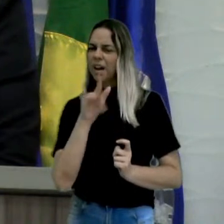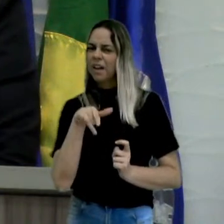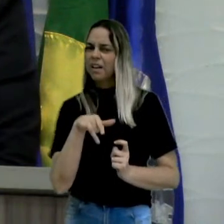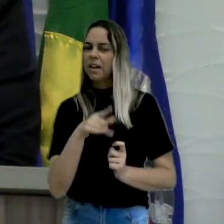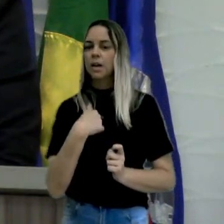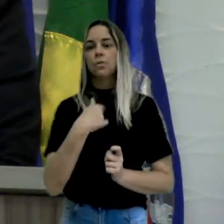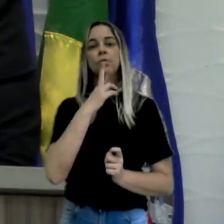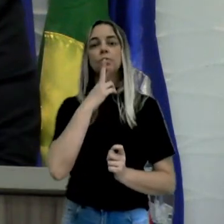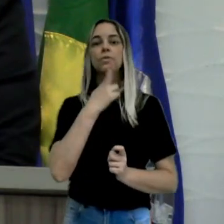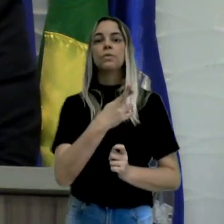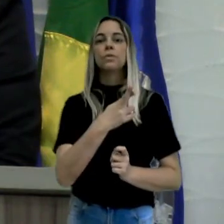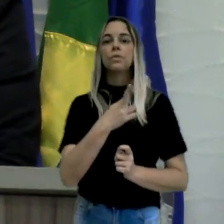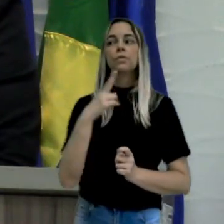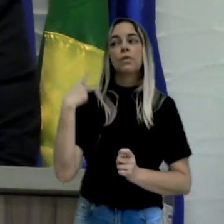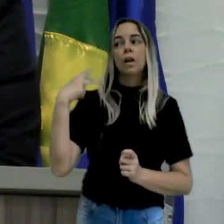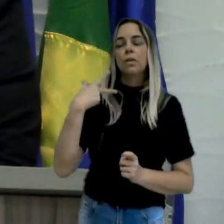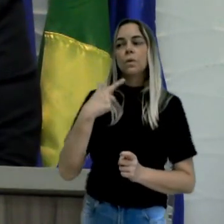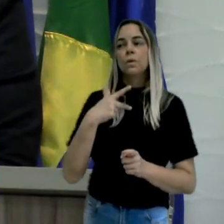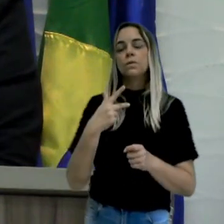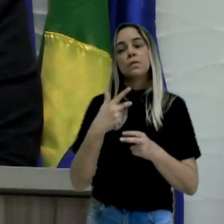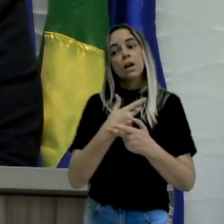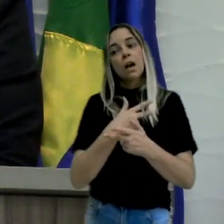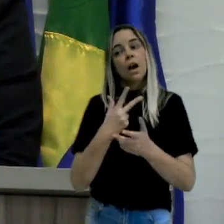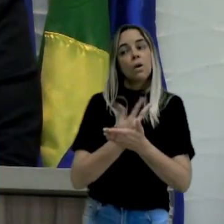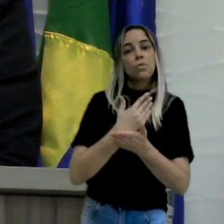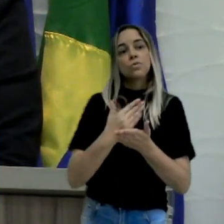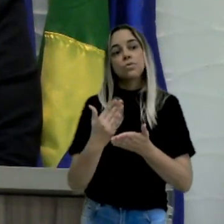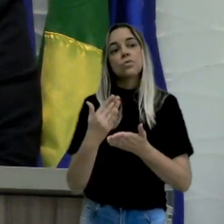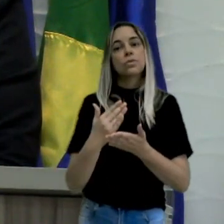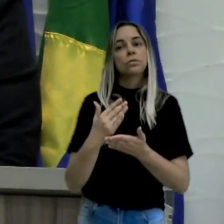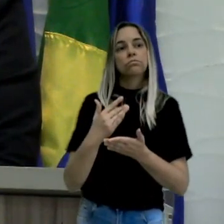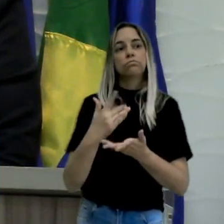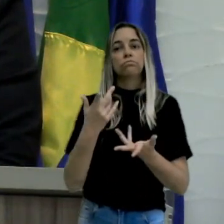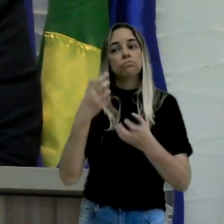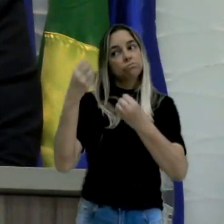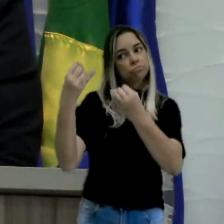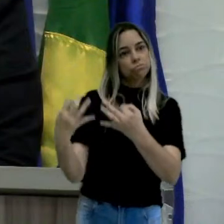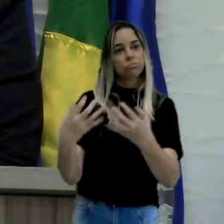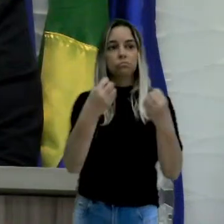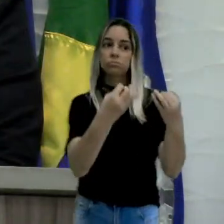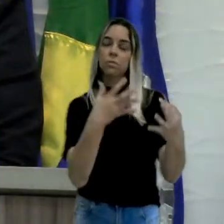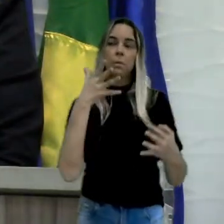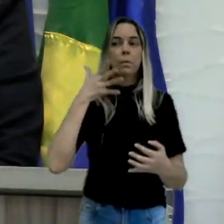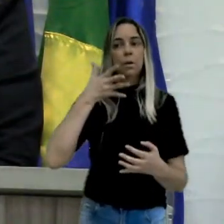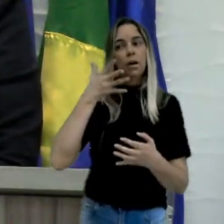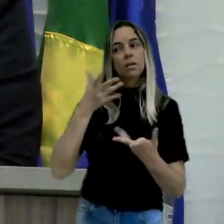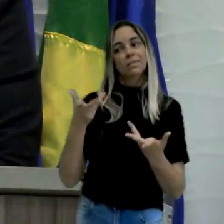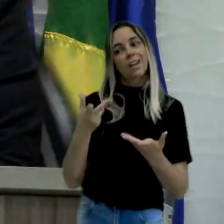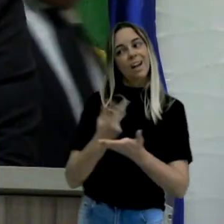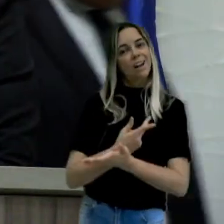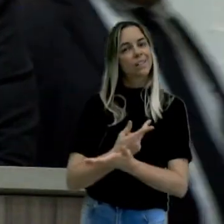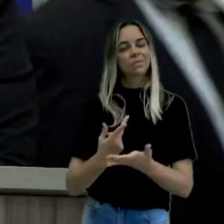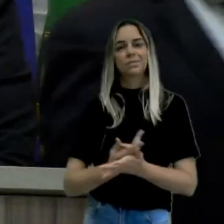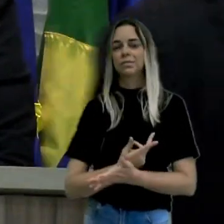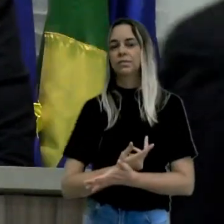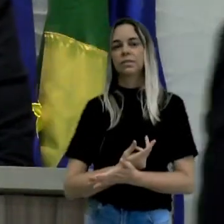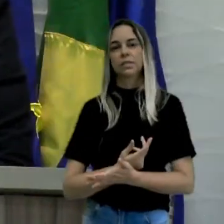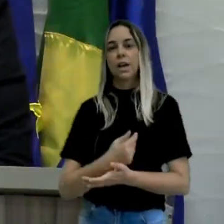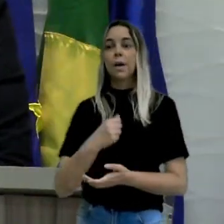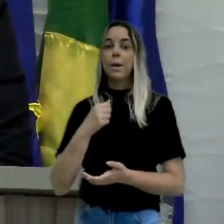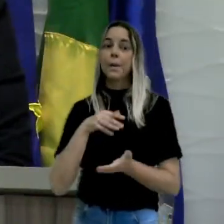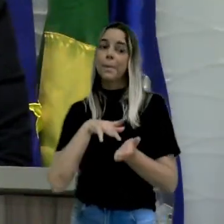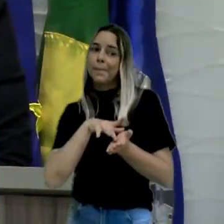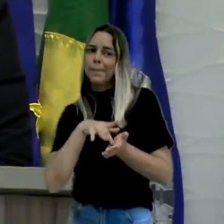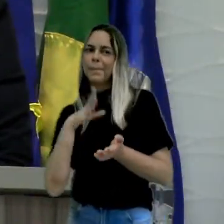alguns vereadores que vêm para essa tribuna e agem de má fé, falando dessa forma. Eu acredito que a maldade que a gente faz